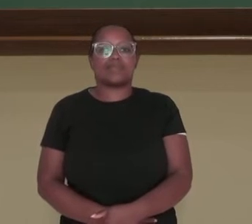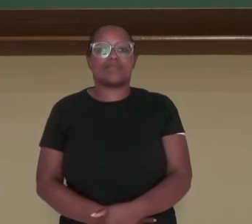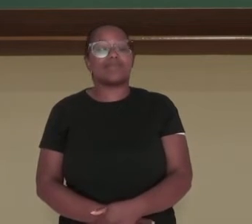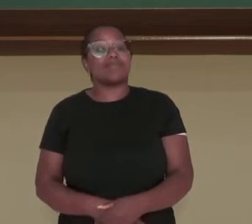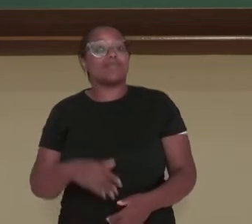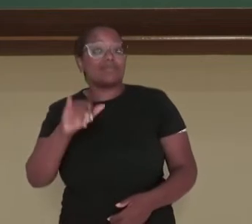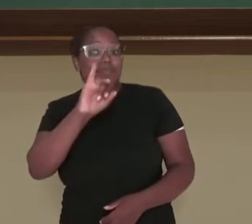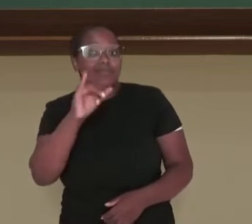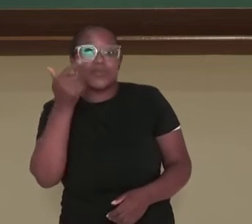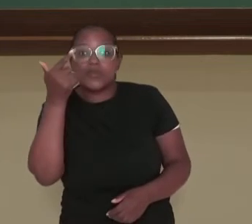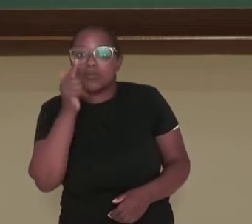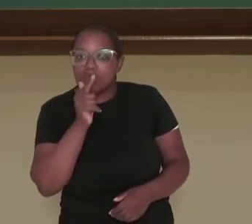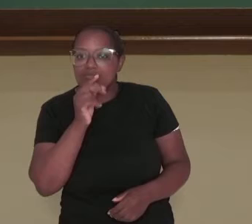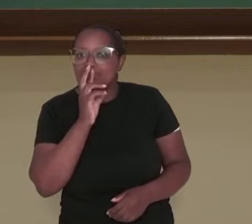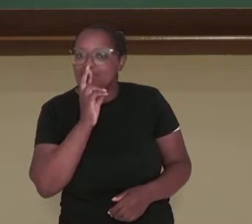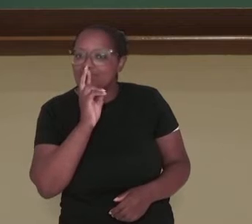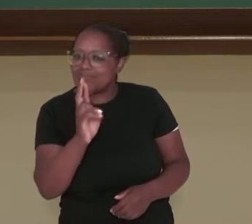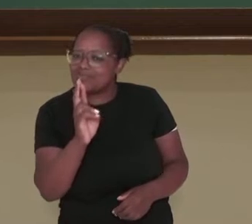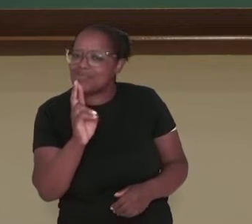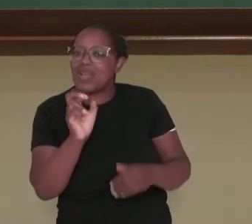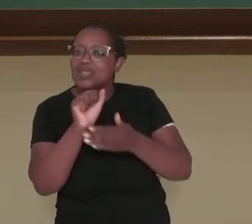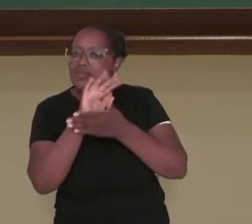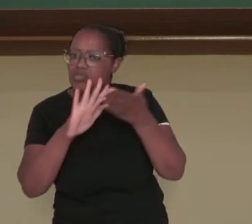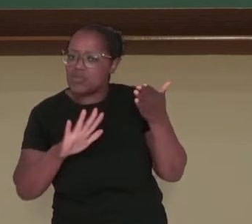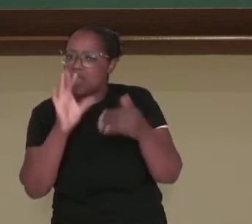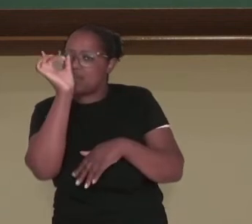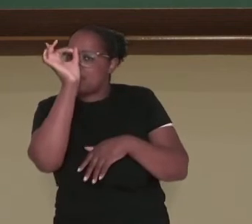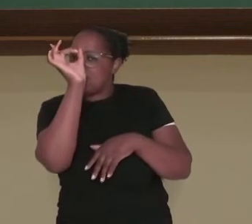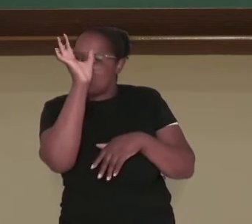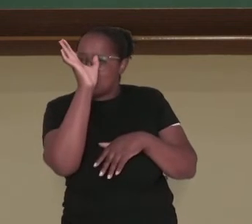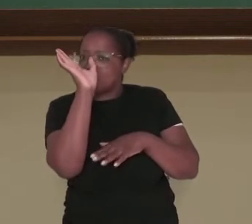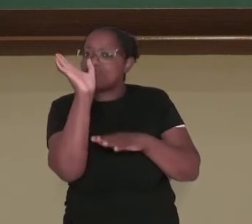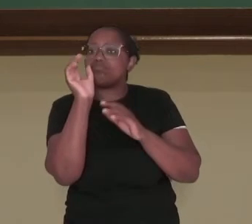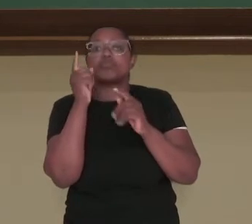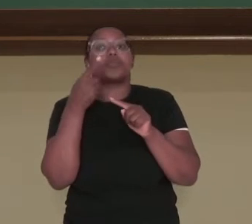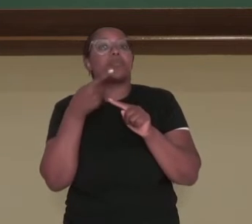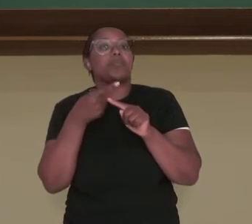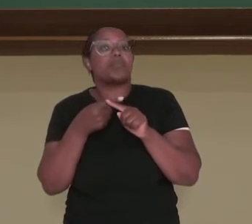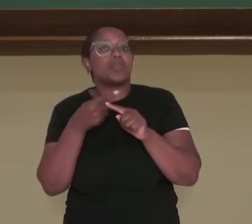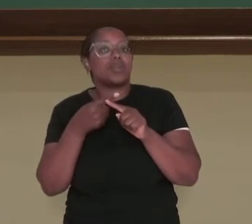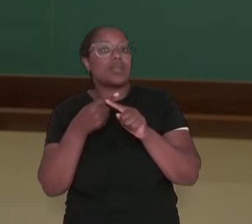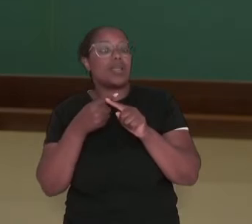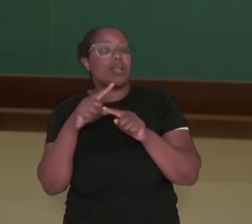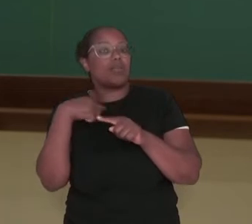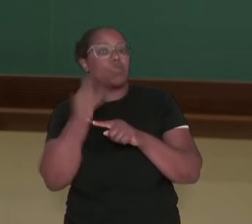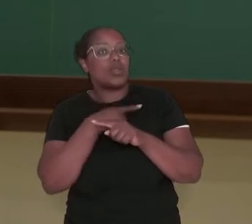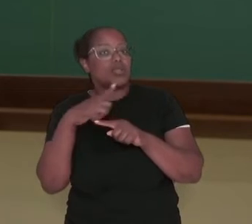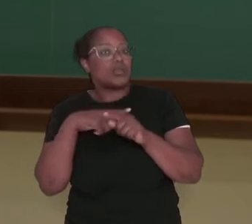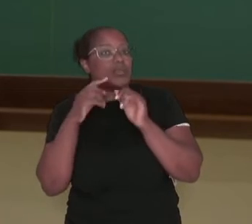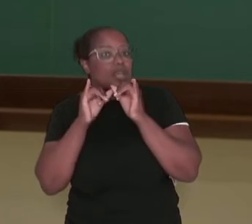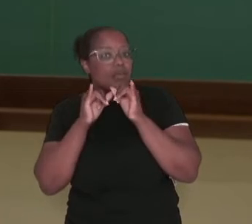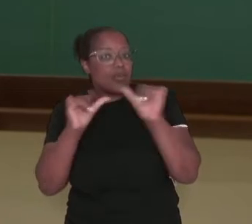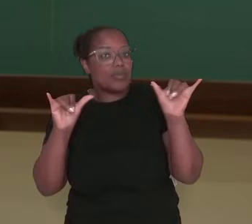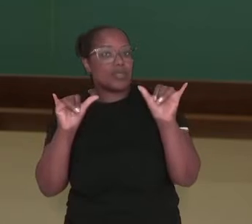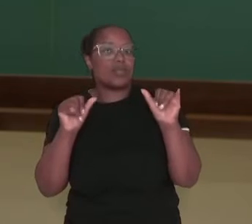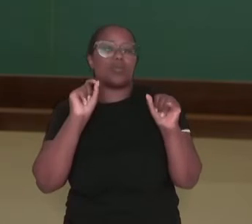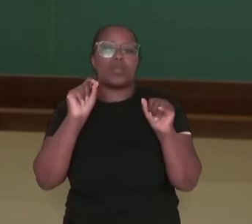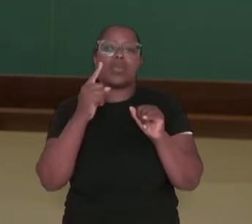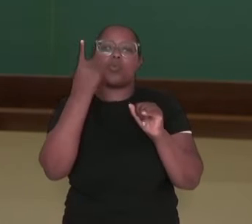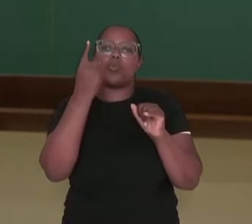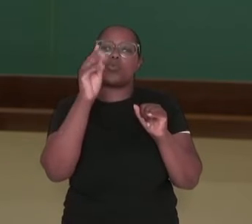E aí, pessoal, resolveram? Essa questão estava fácil, né, pessoal? Por quê? Nós tínhamos a informação aqui que 1 GB